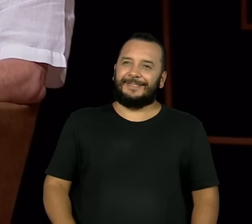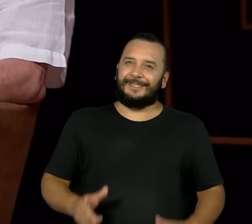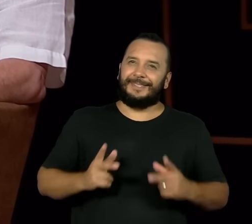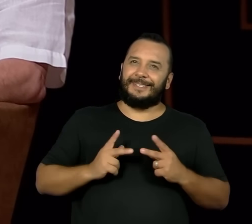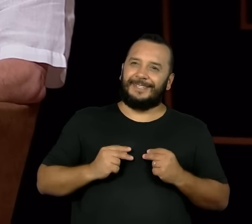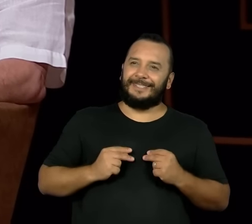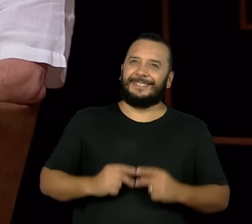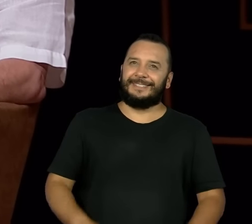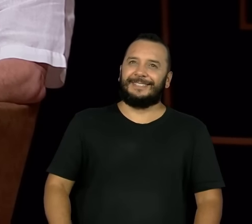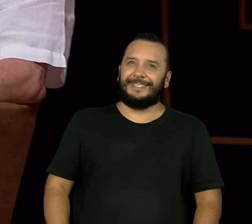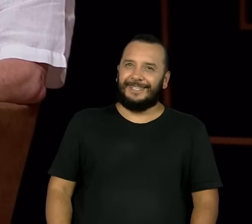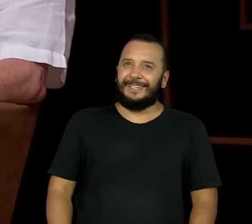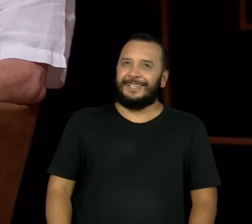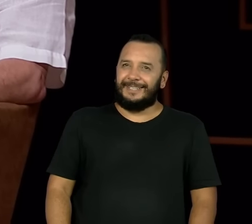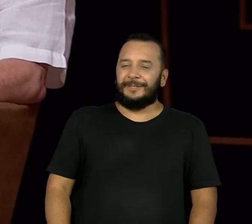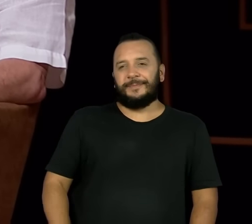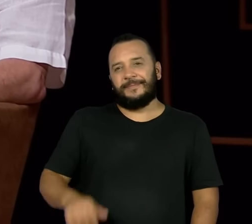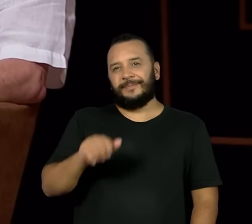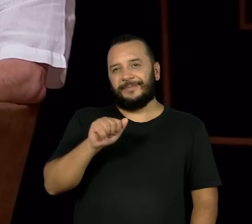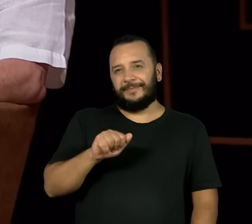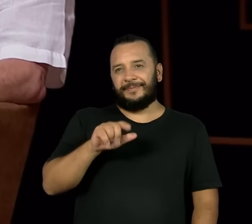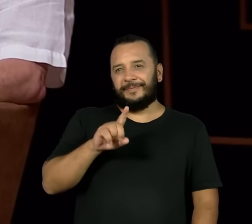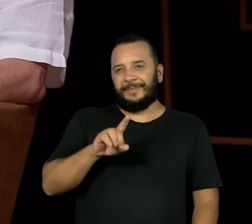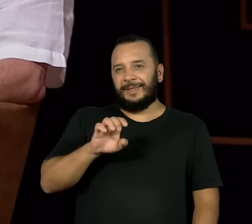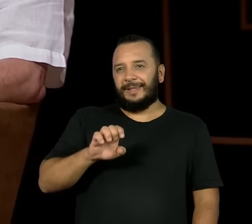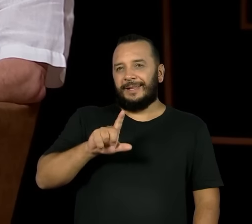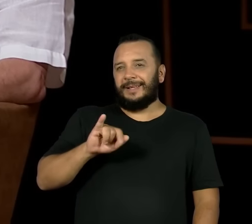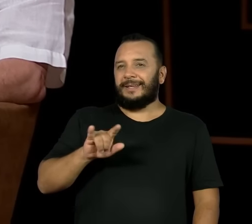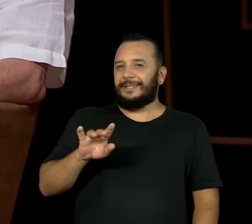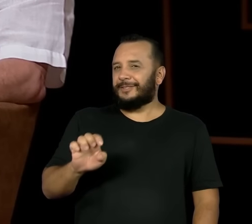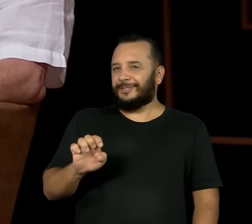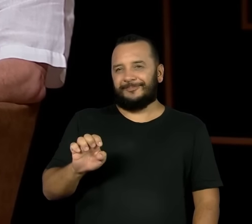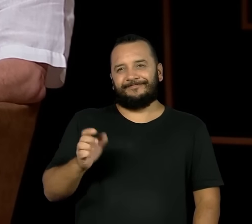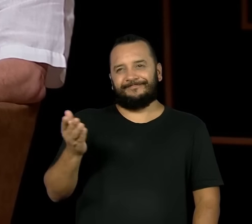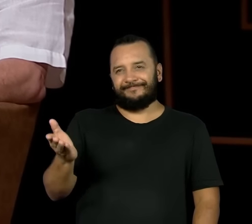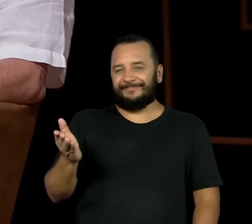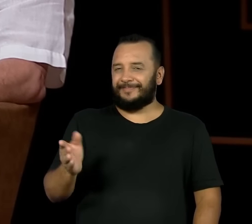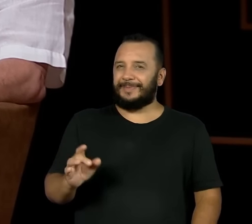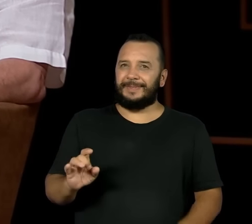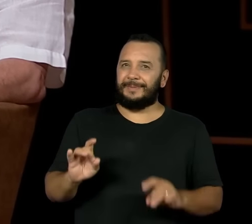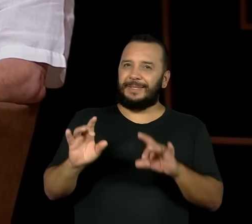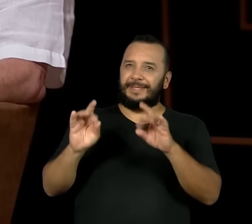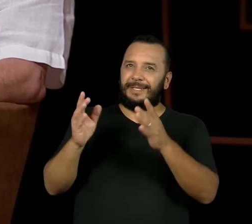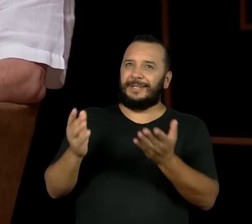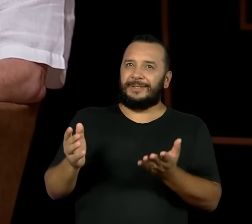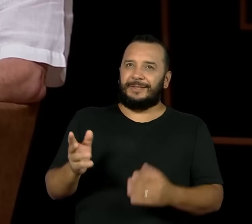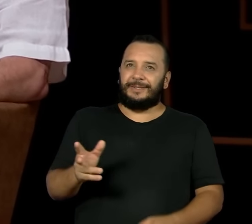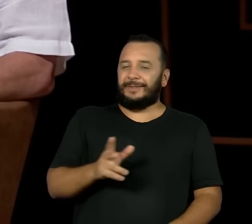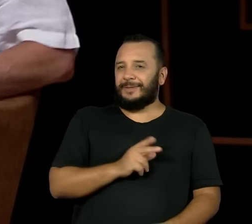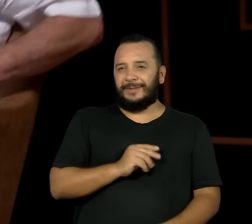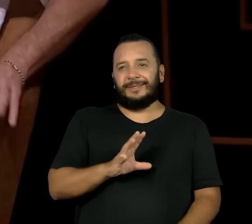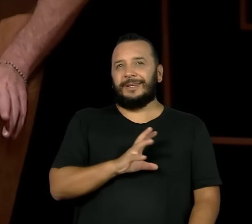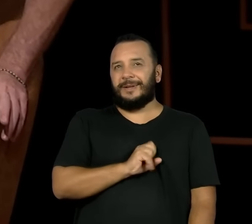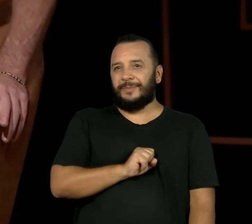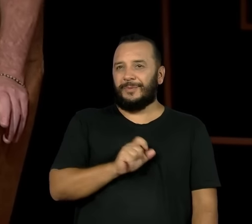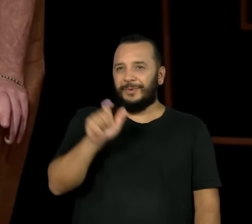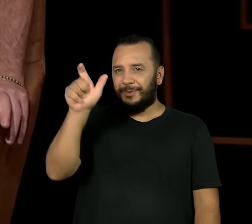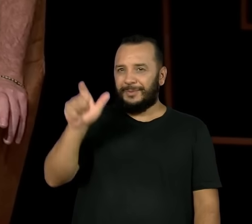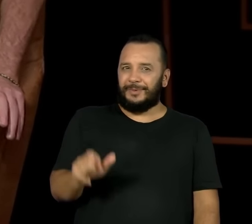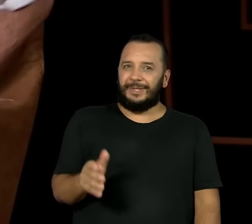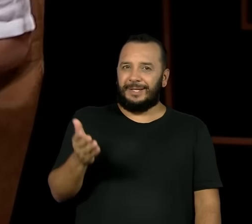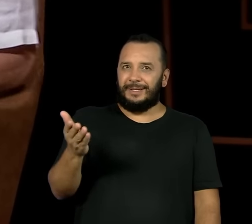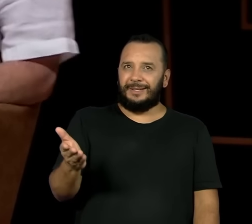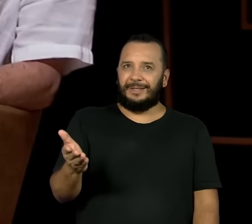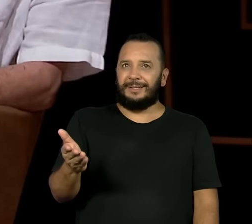gente o Adelaide é demais e nossa tem muito amor por ela